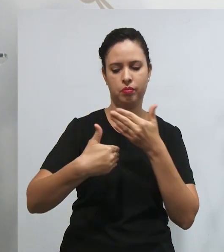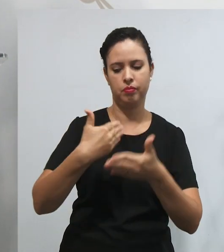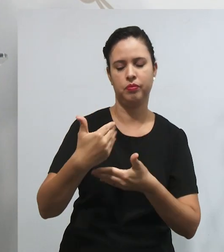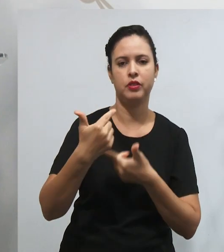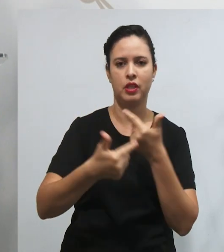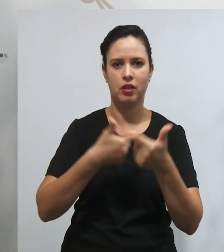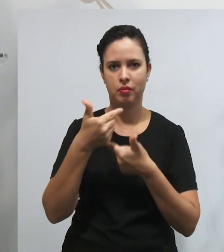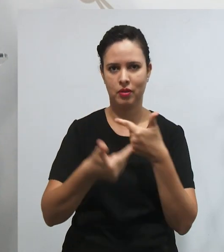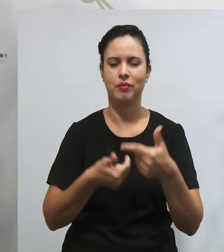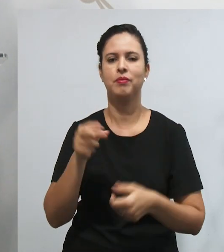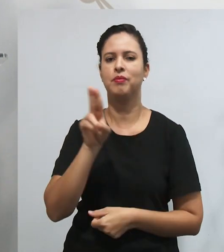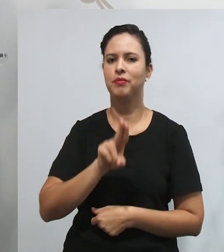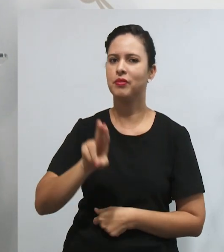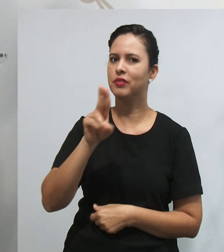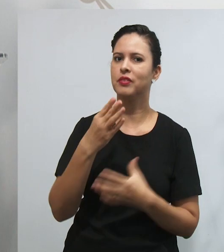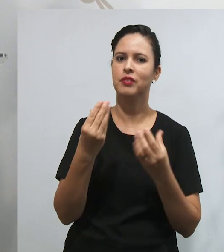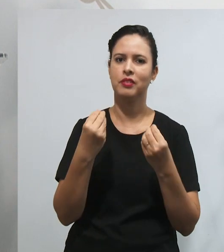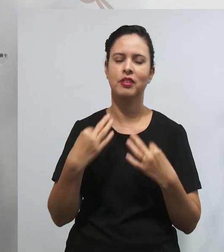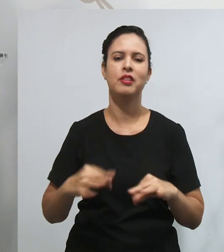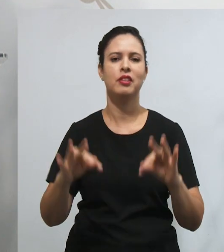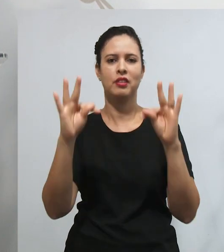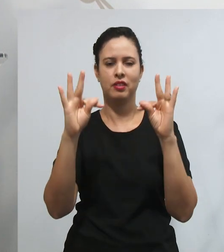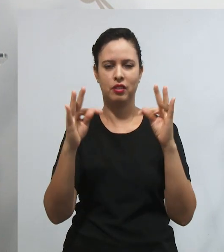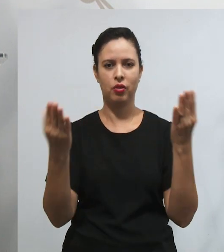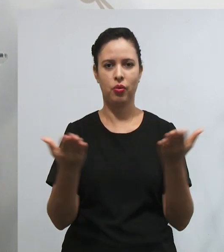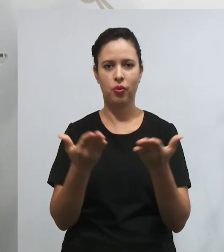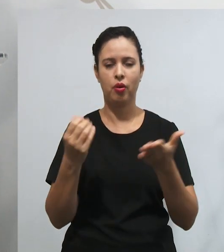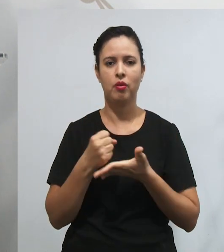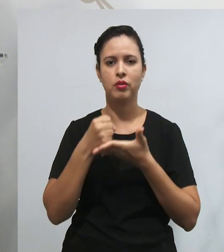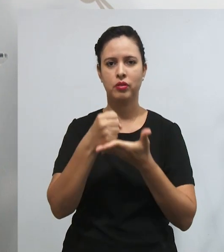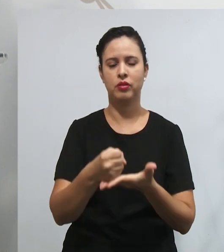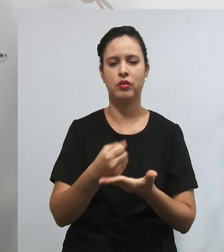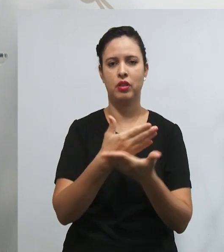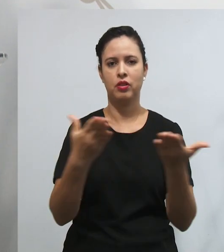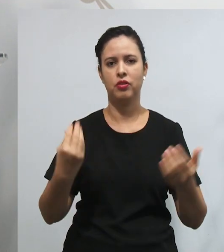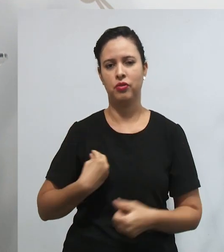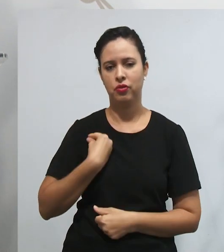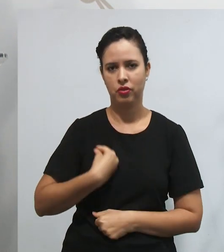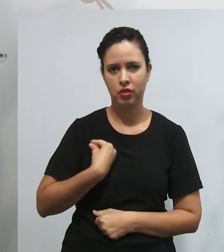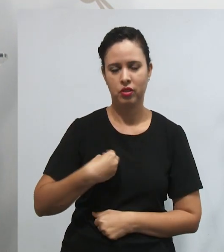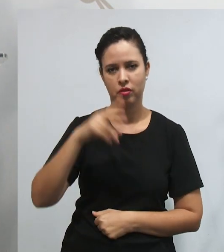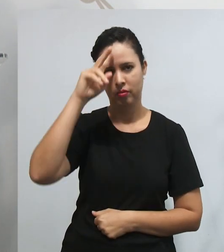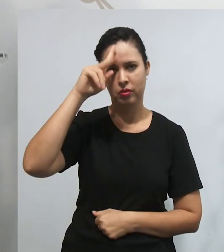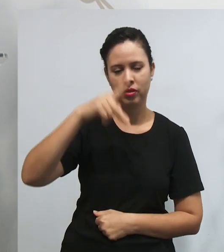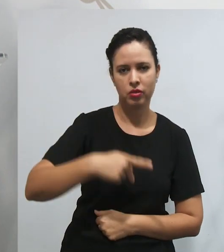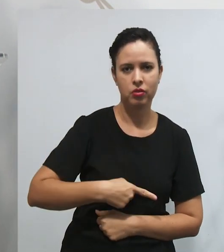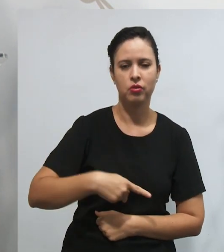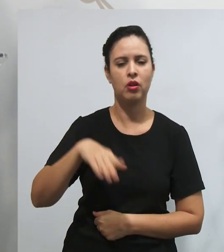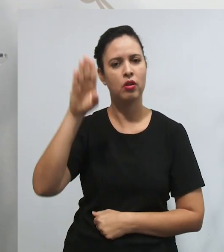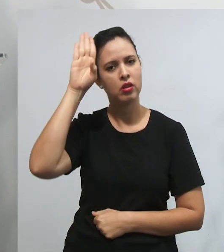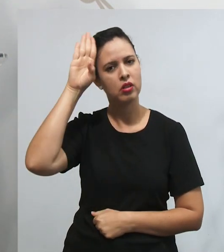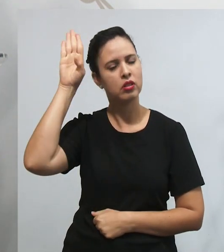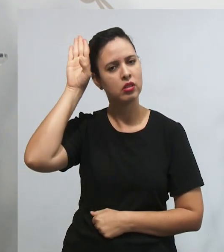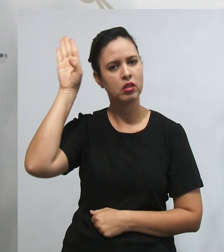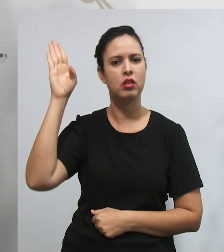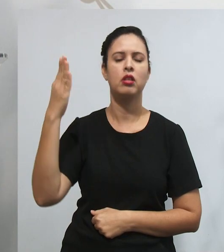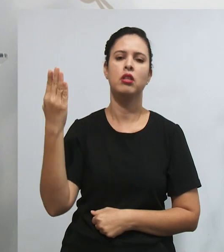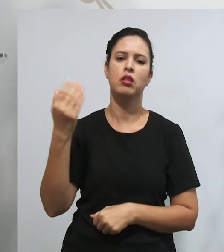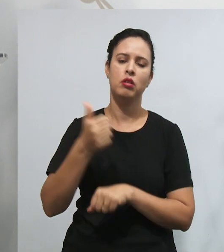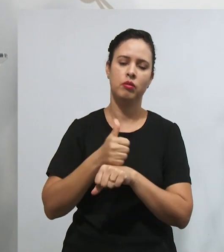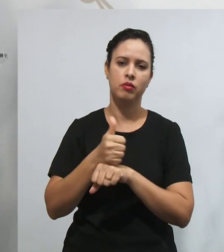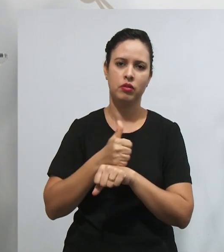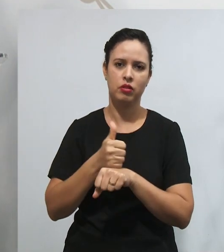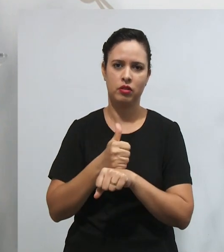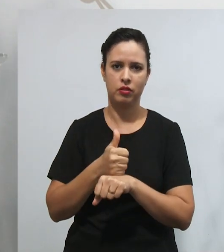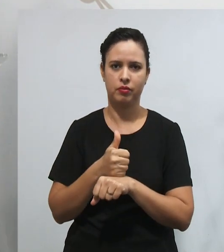utiliza muito a tecnologia hoje em dia para auxiliar a nossa vida pessoal, a nossa vida acadêmica, a nossa vida profissional. A informática não